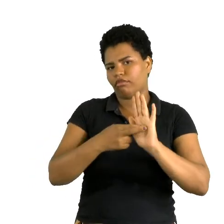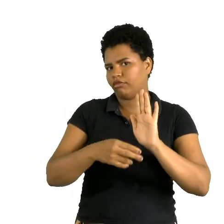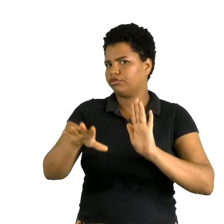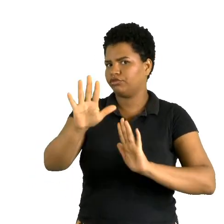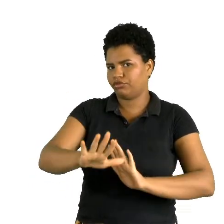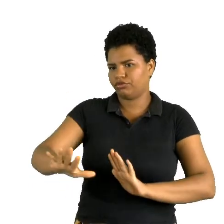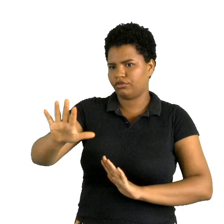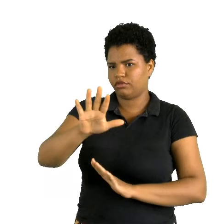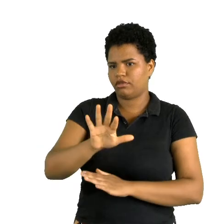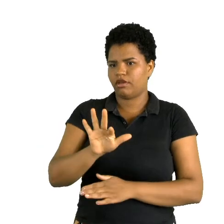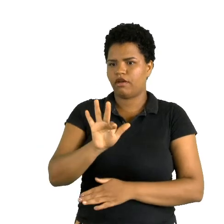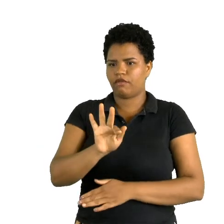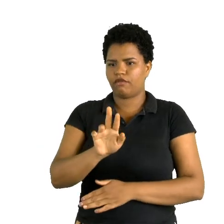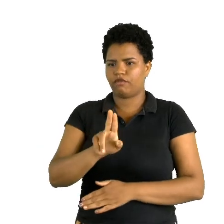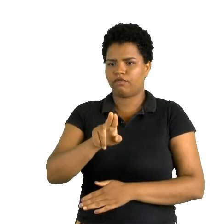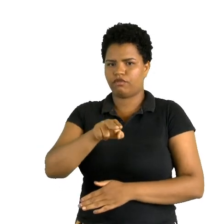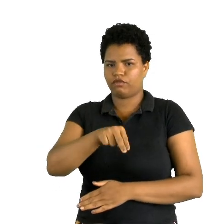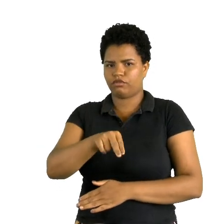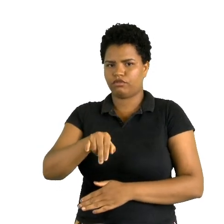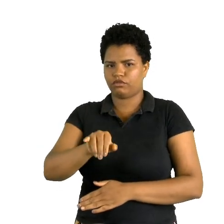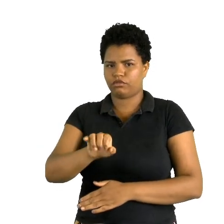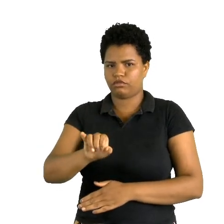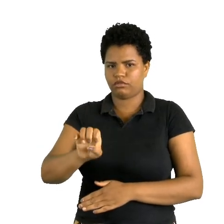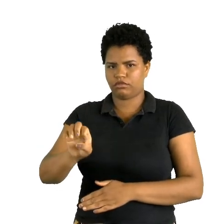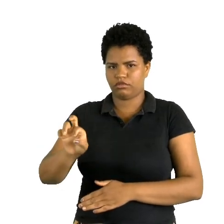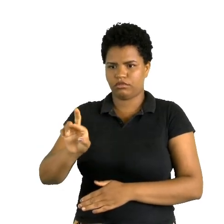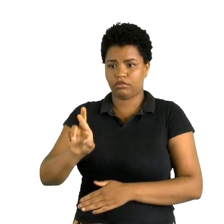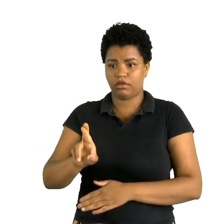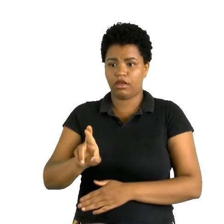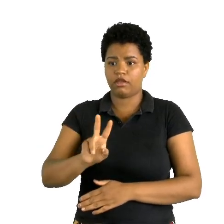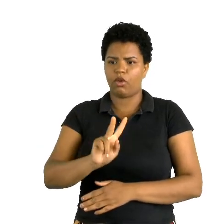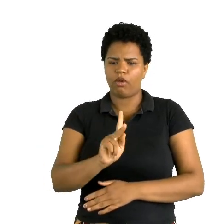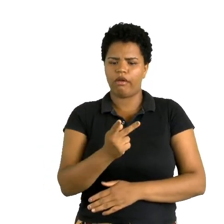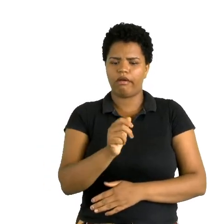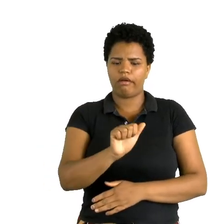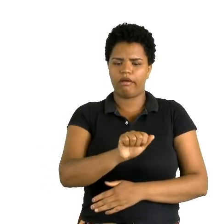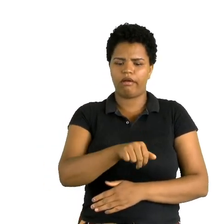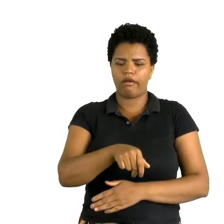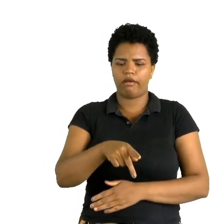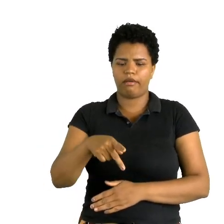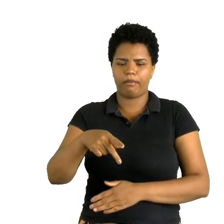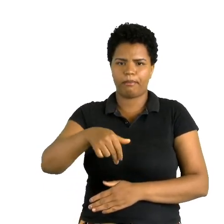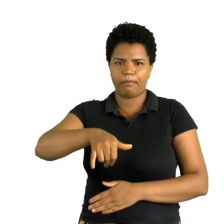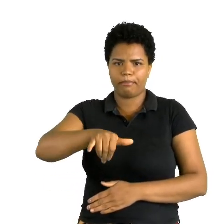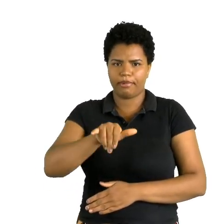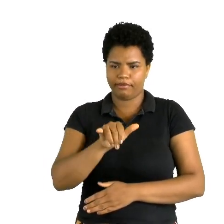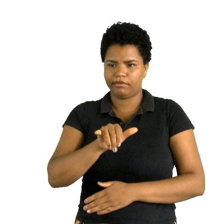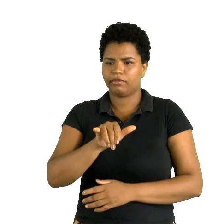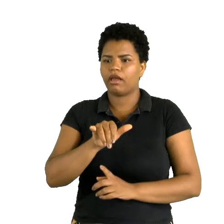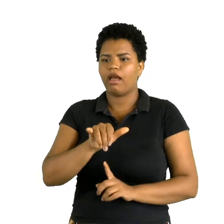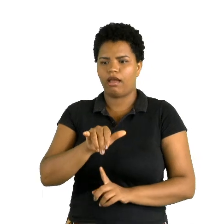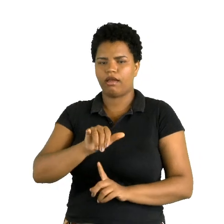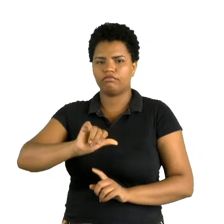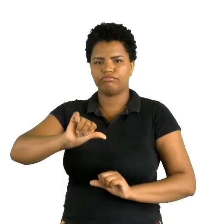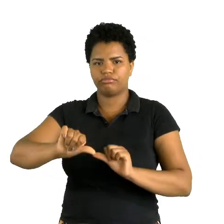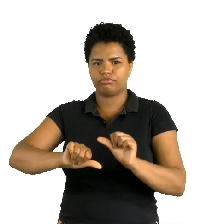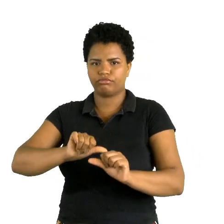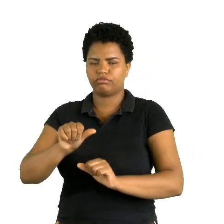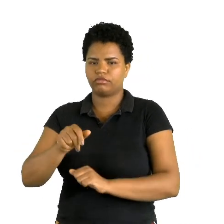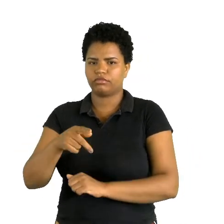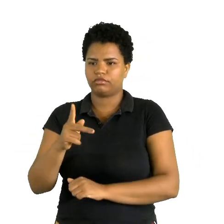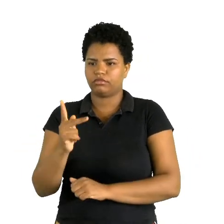funny, tá? Happy, que é feliz. Happier, ok? Então, nós temos os exemplos aí dessas duas